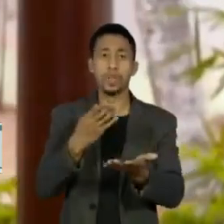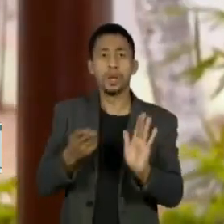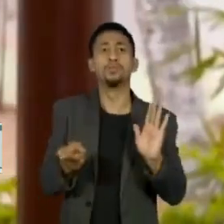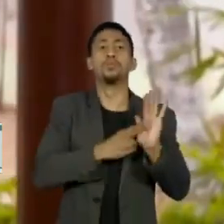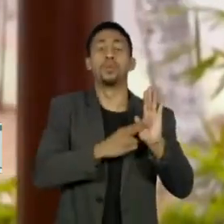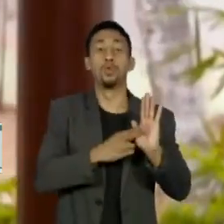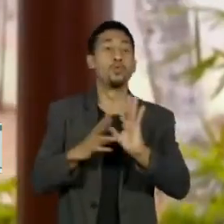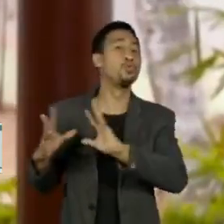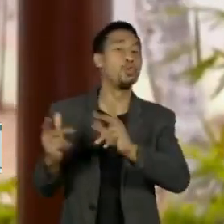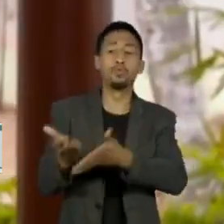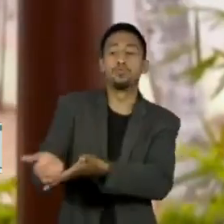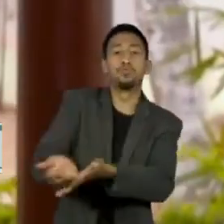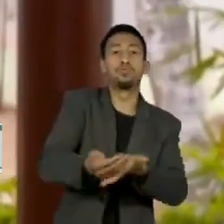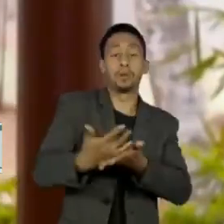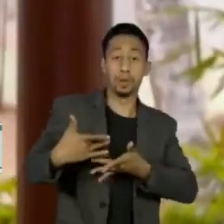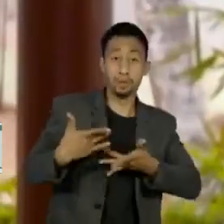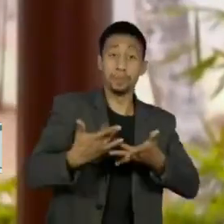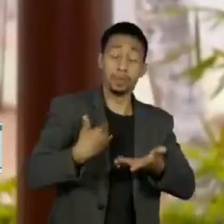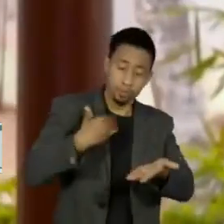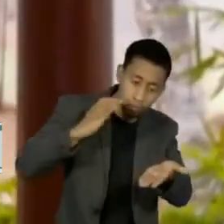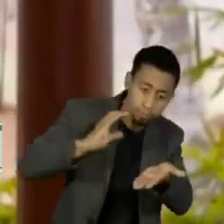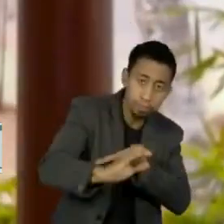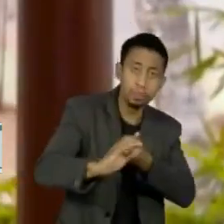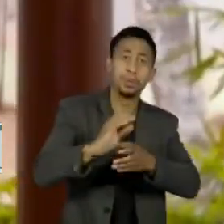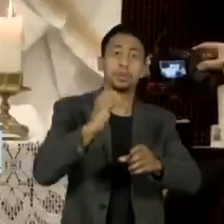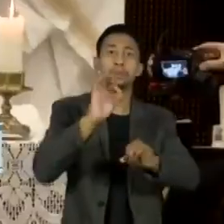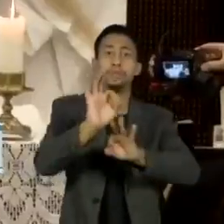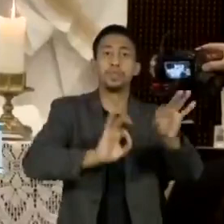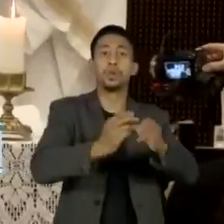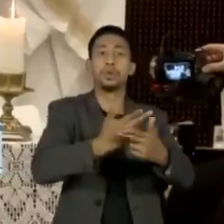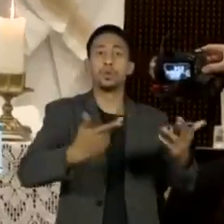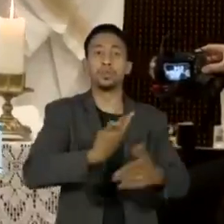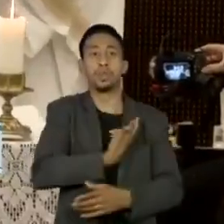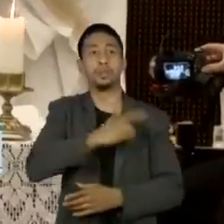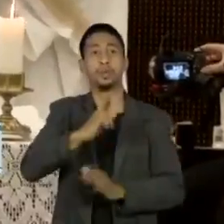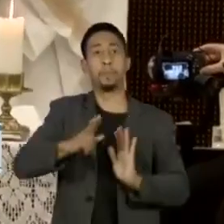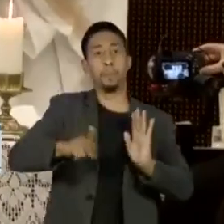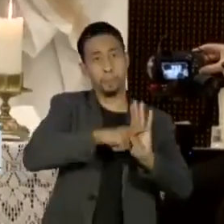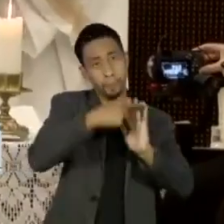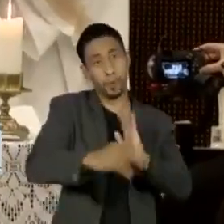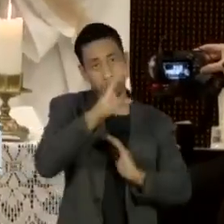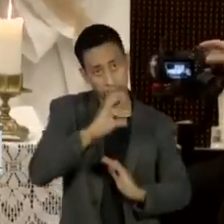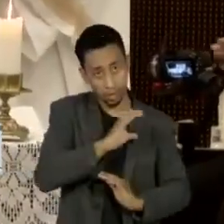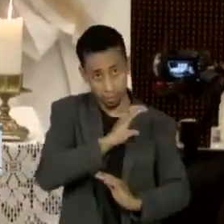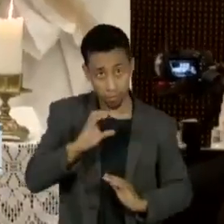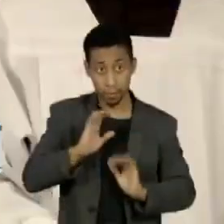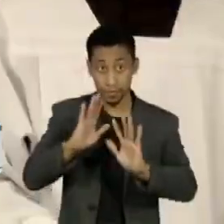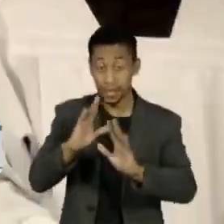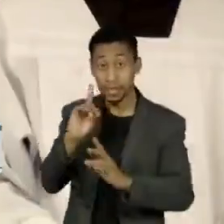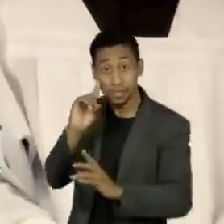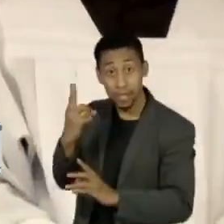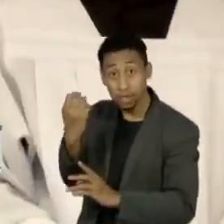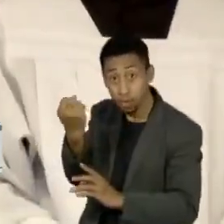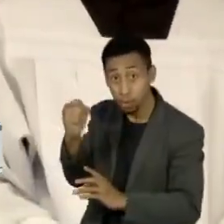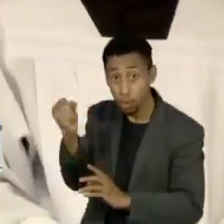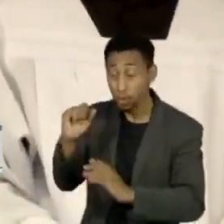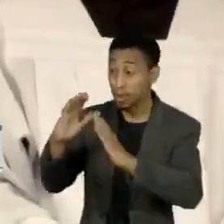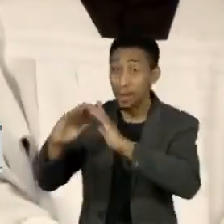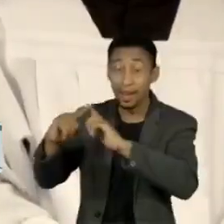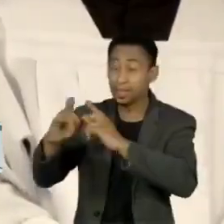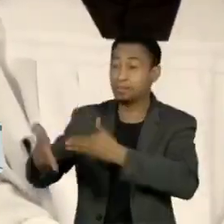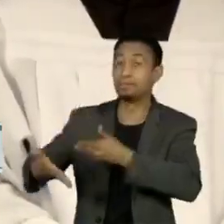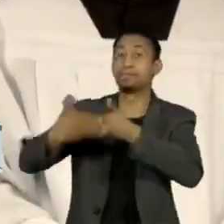foi utilizado em atividades religiosas em agosto Arquidiocese de Goiânia suspendeu